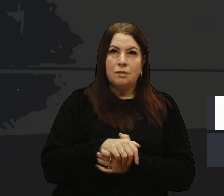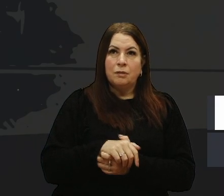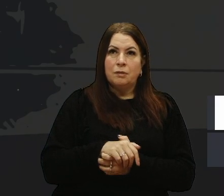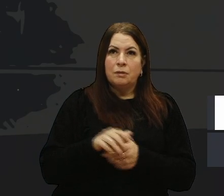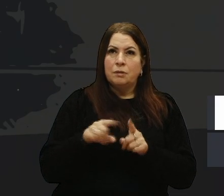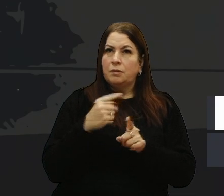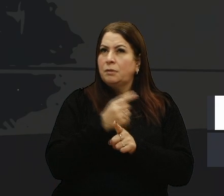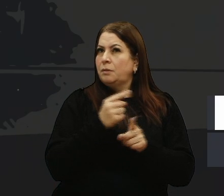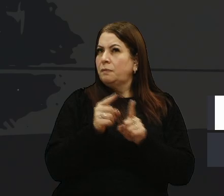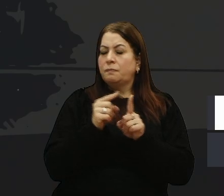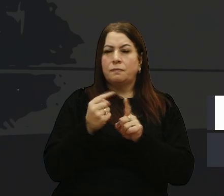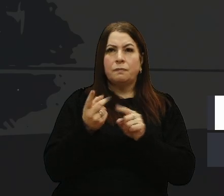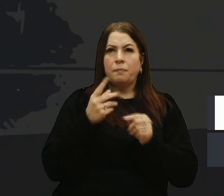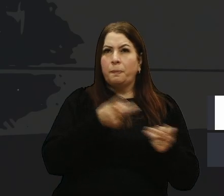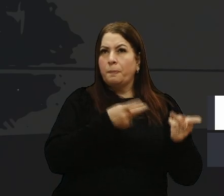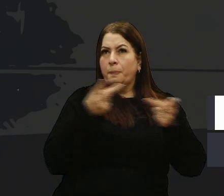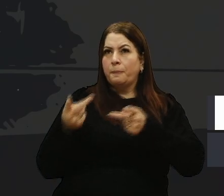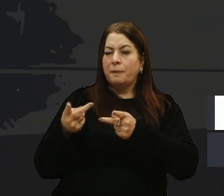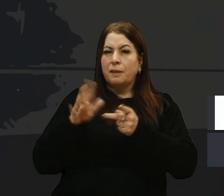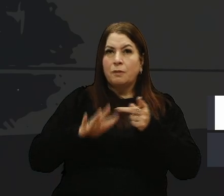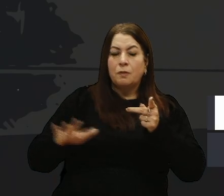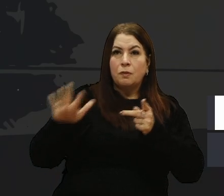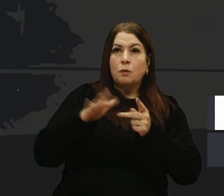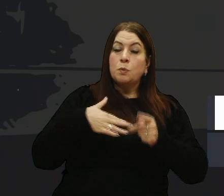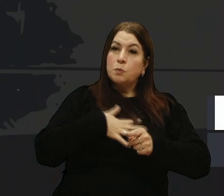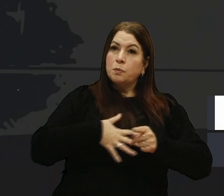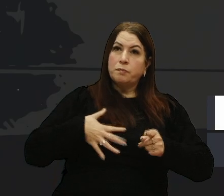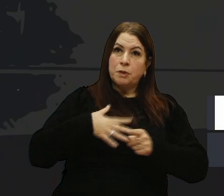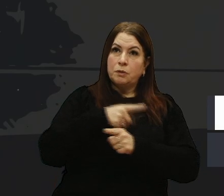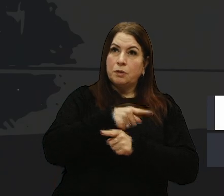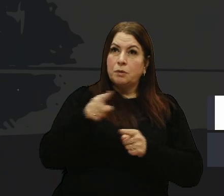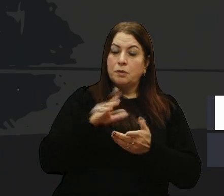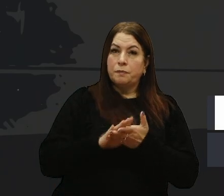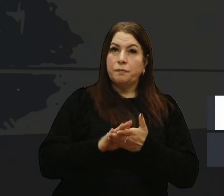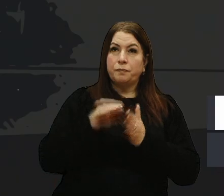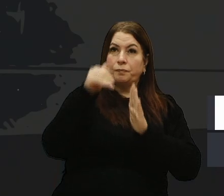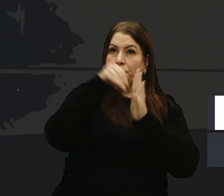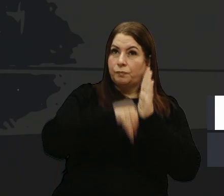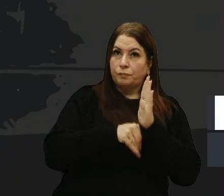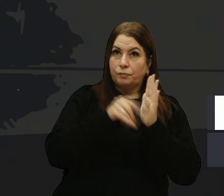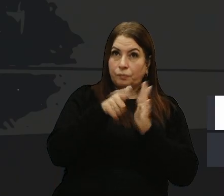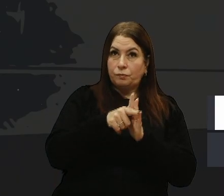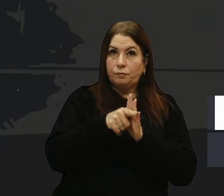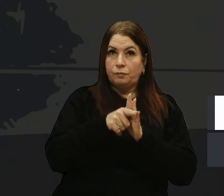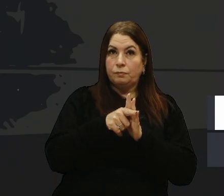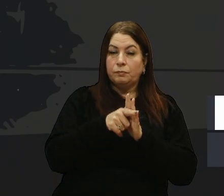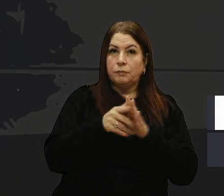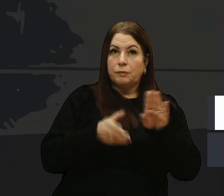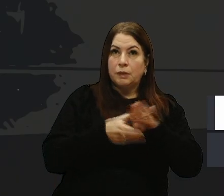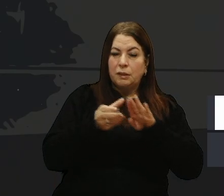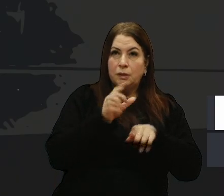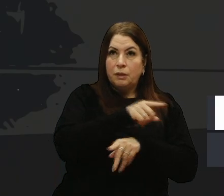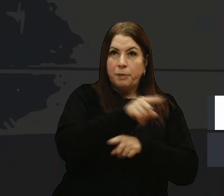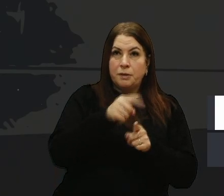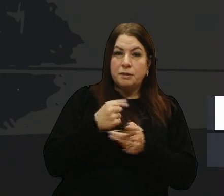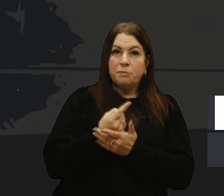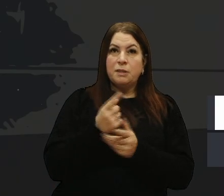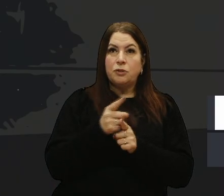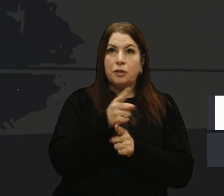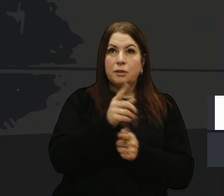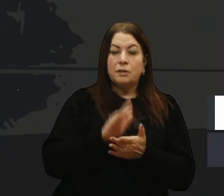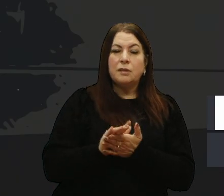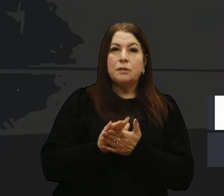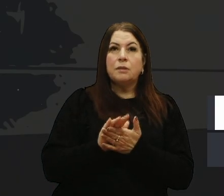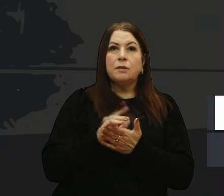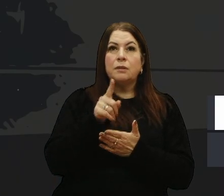Aí dos visitantes, então, o grau geral de satisfação ele caiu, né? A recomendação também caiu, e aí a